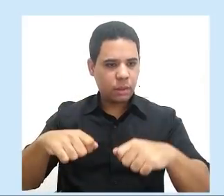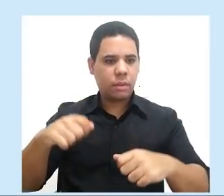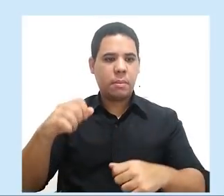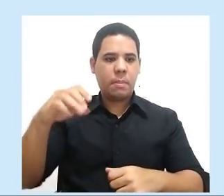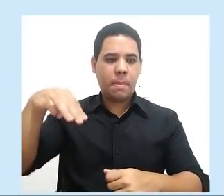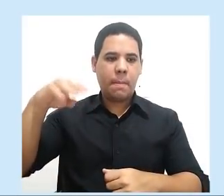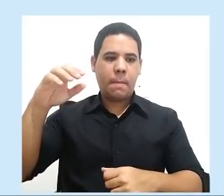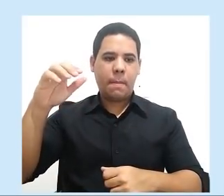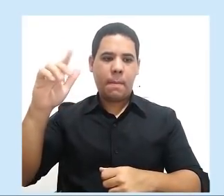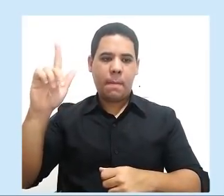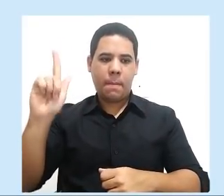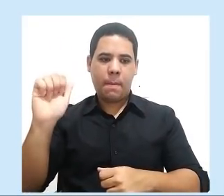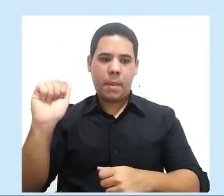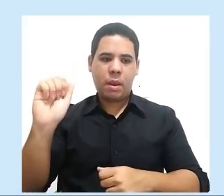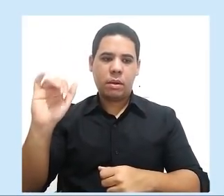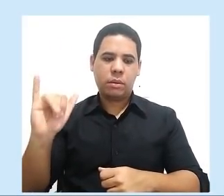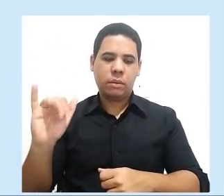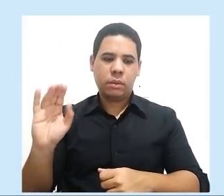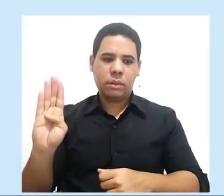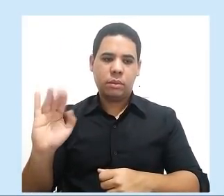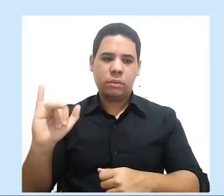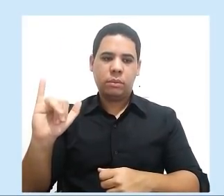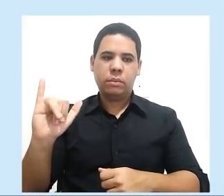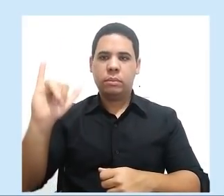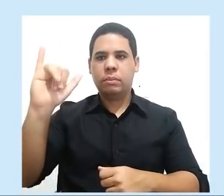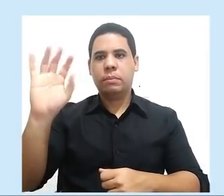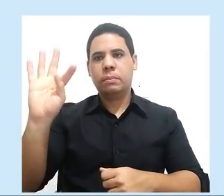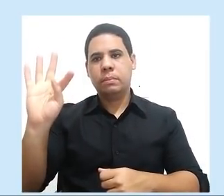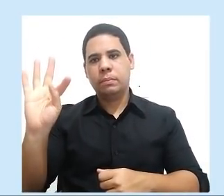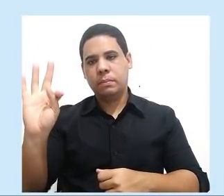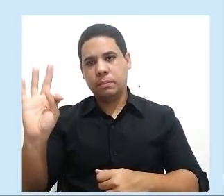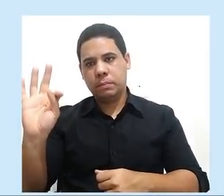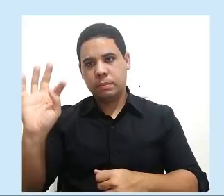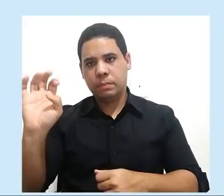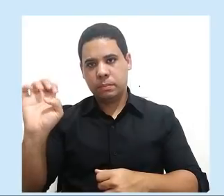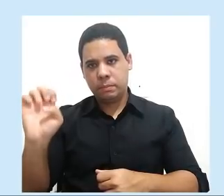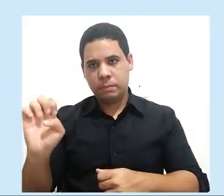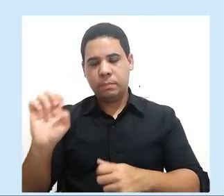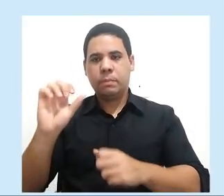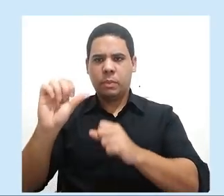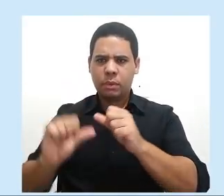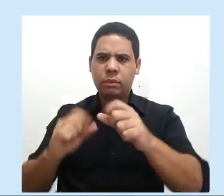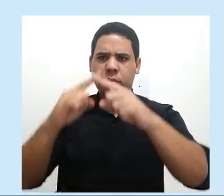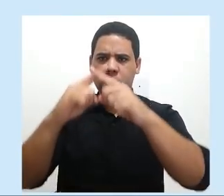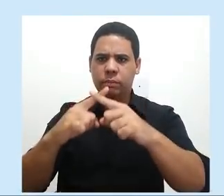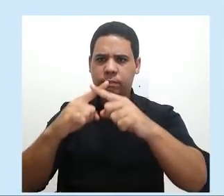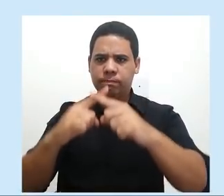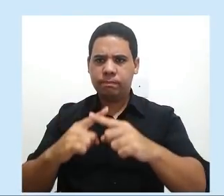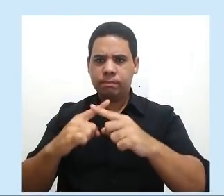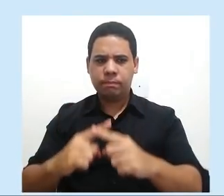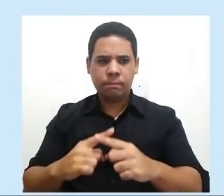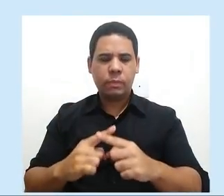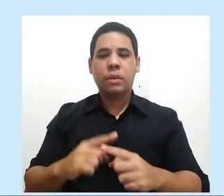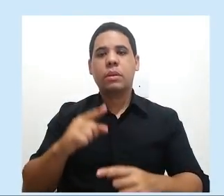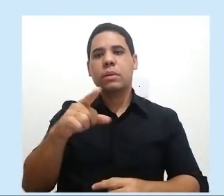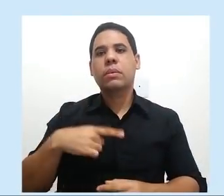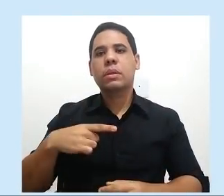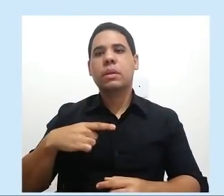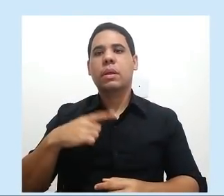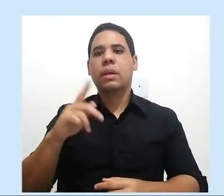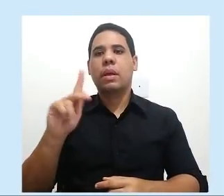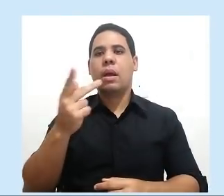terabyte, qual é a capacidade dele? 1024 megabytes. A